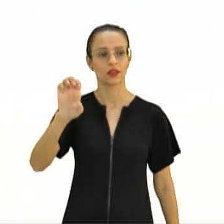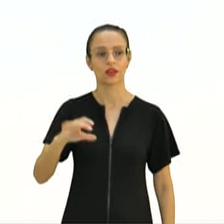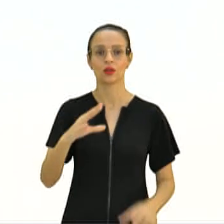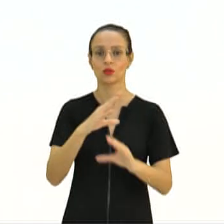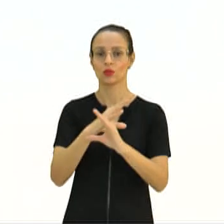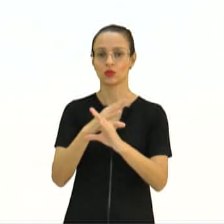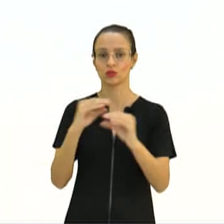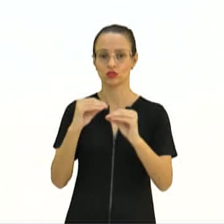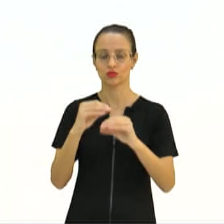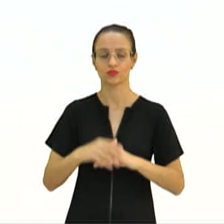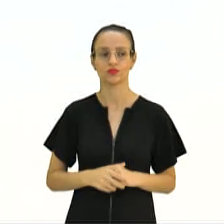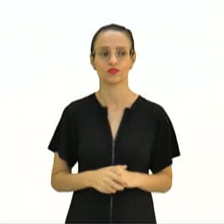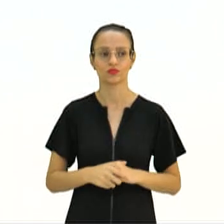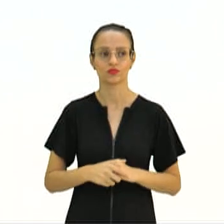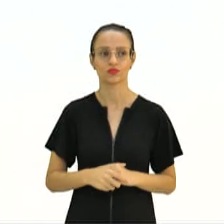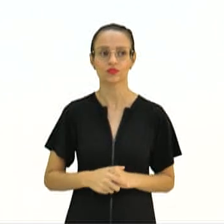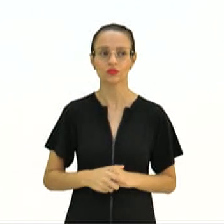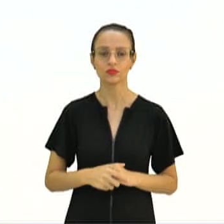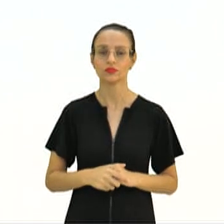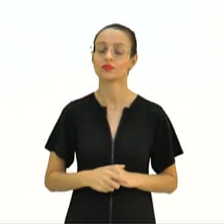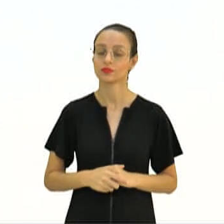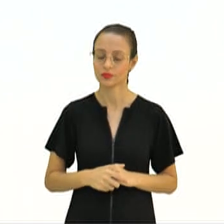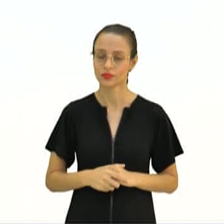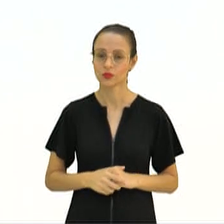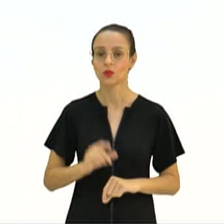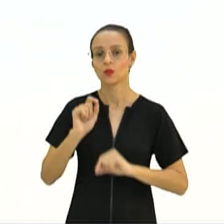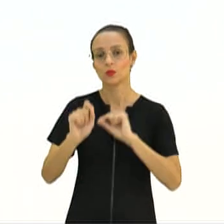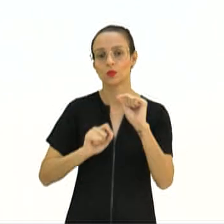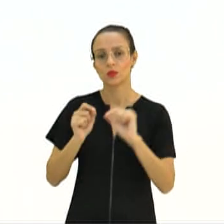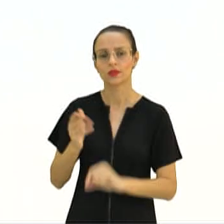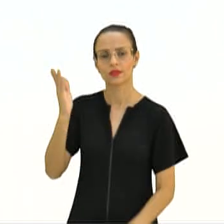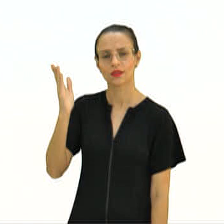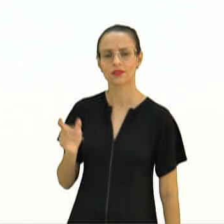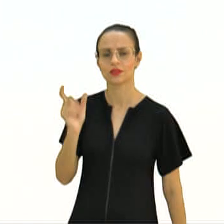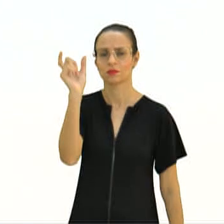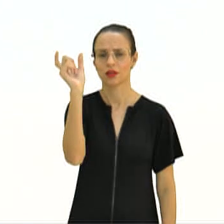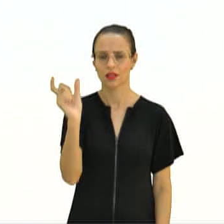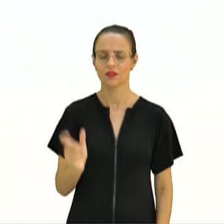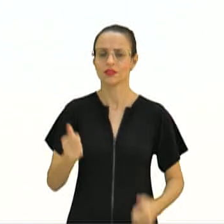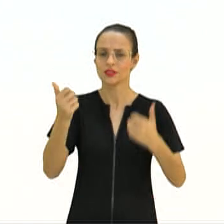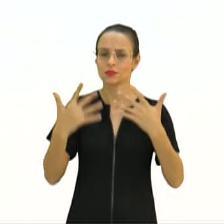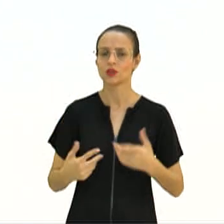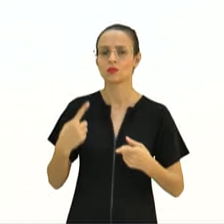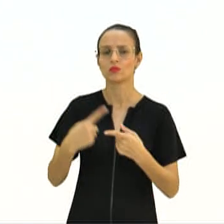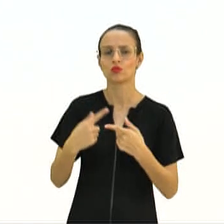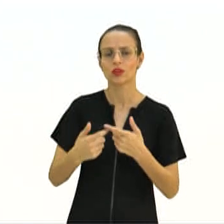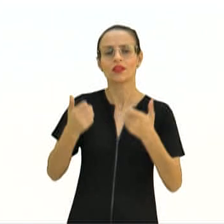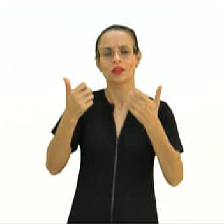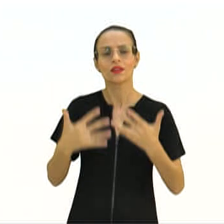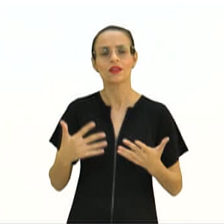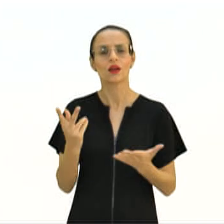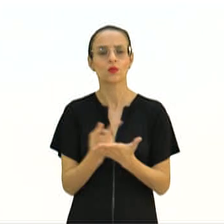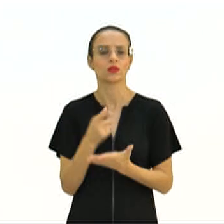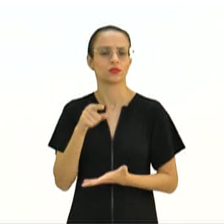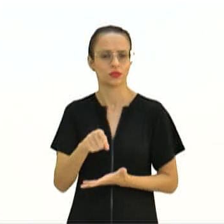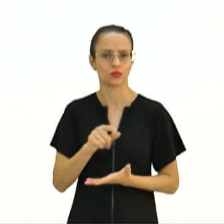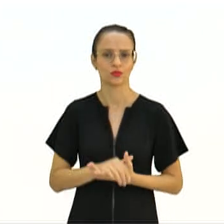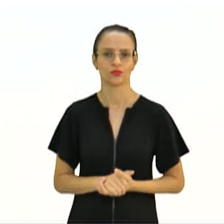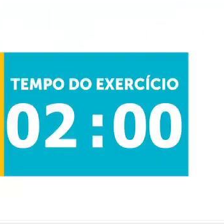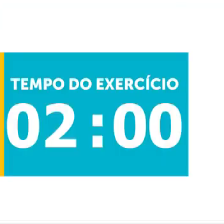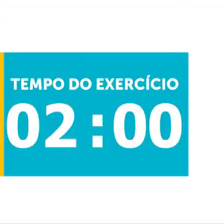conjunção subordinativa. Então, quais dessas palavras justificam a ocorrência da próclise?